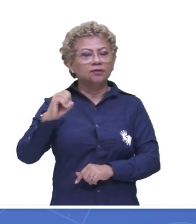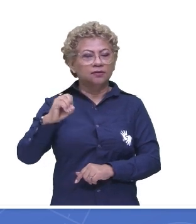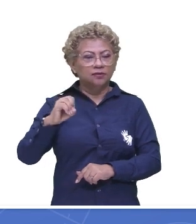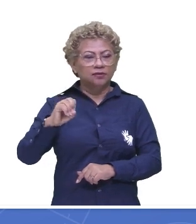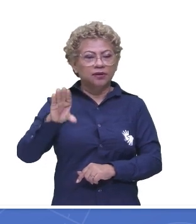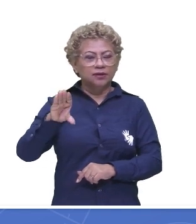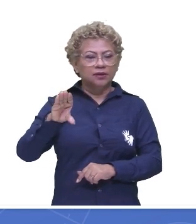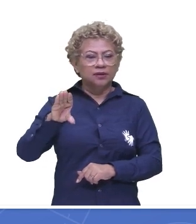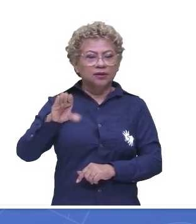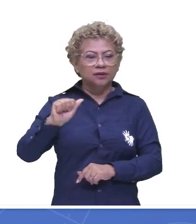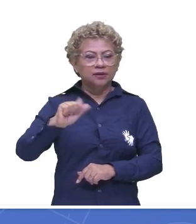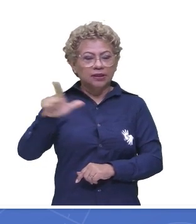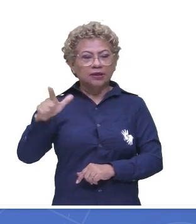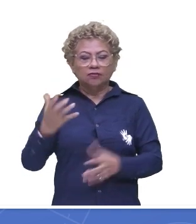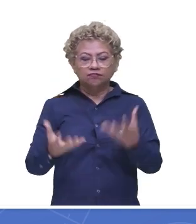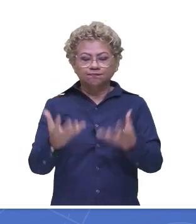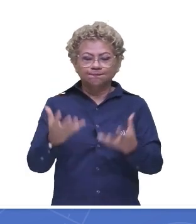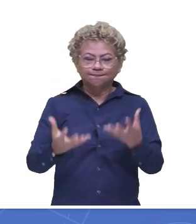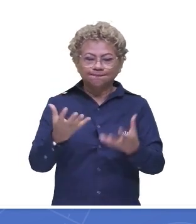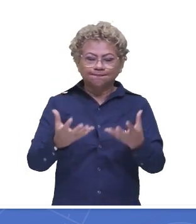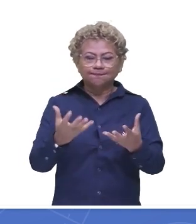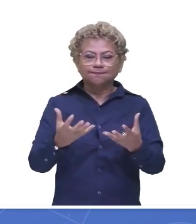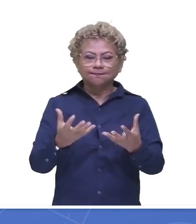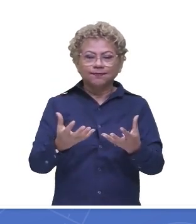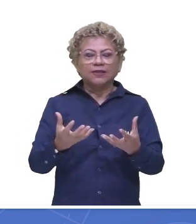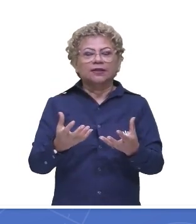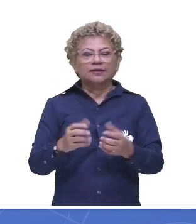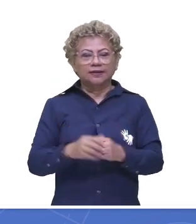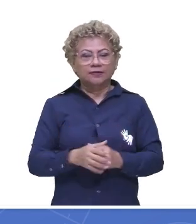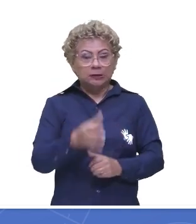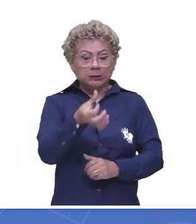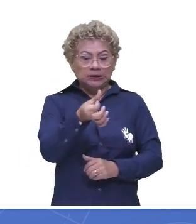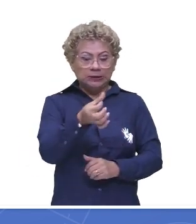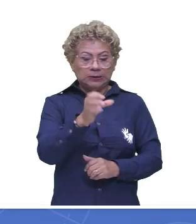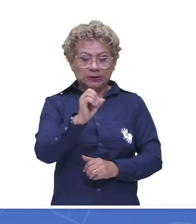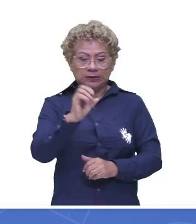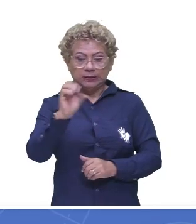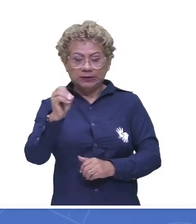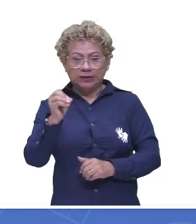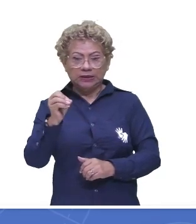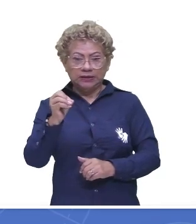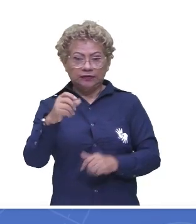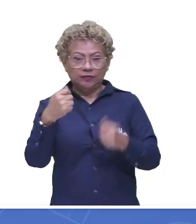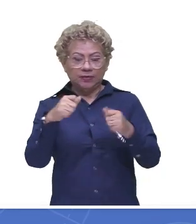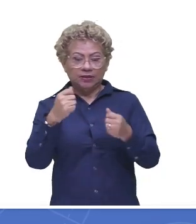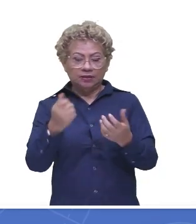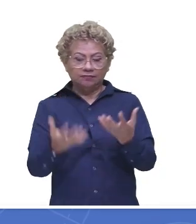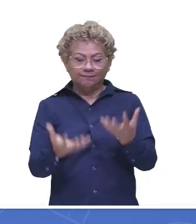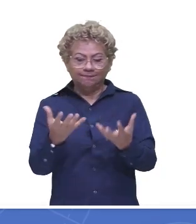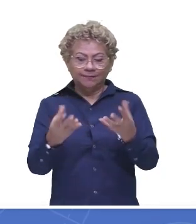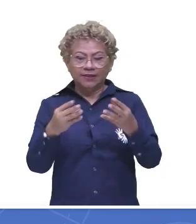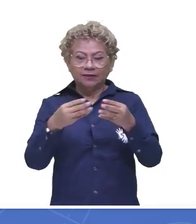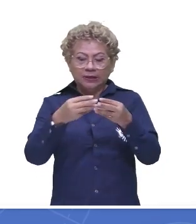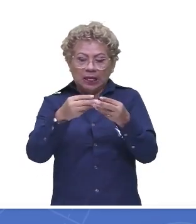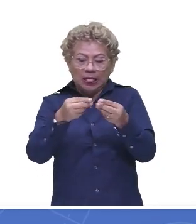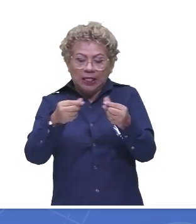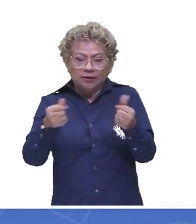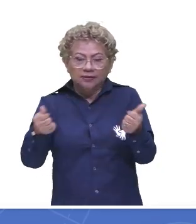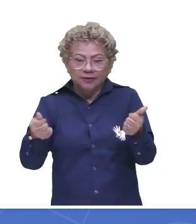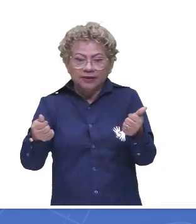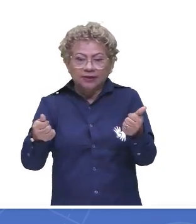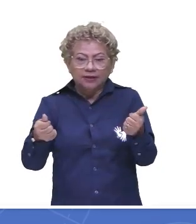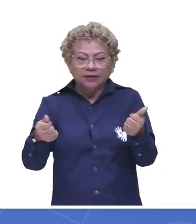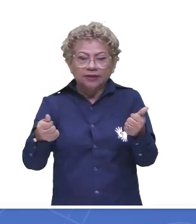eu derreter 600 gramas de cobre, eu preciso desse valor de calor aí, olha. Certo? Que nós calculamos que é um